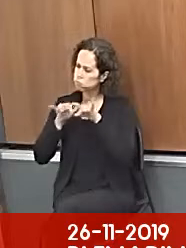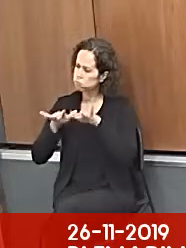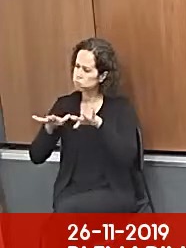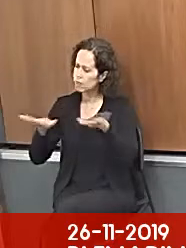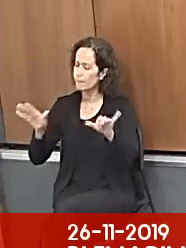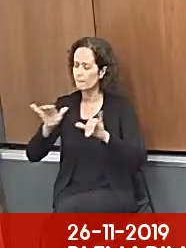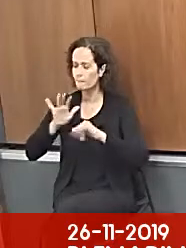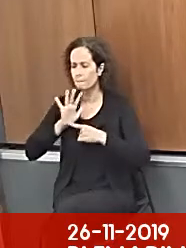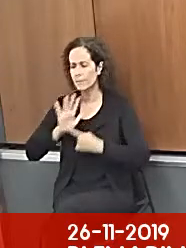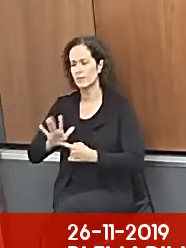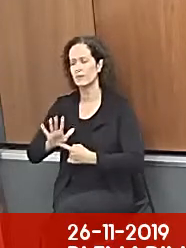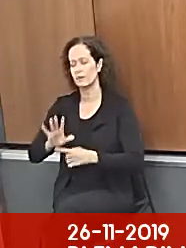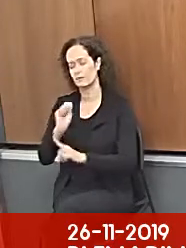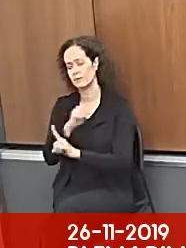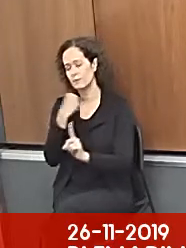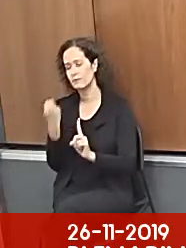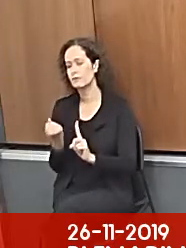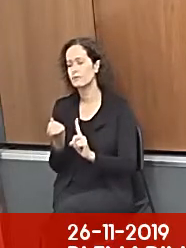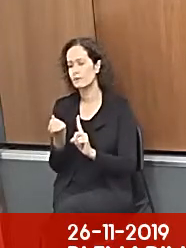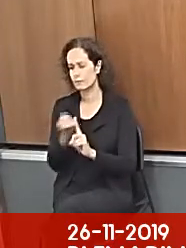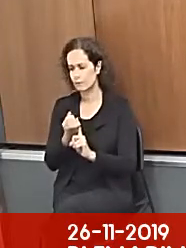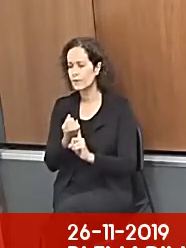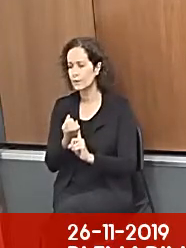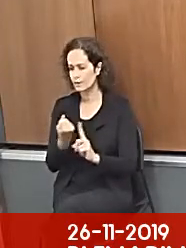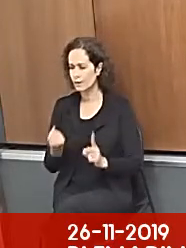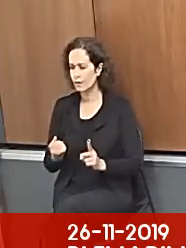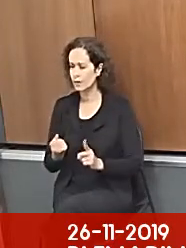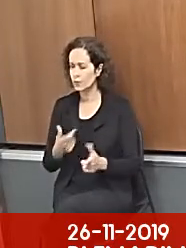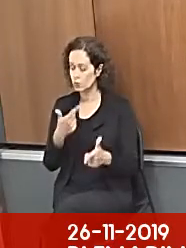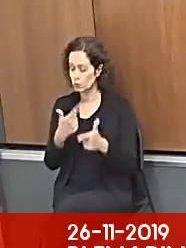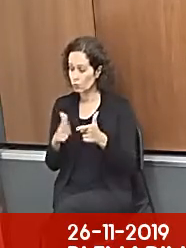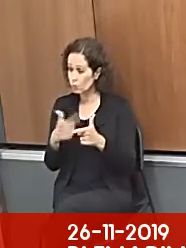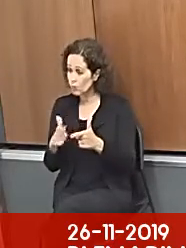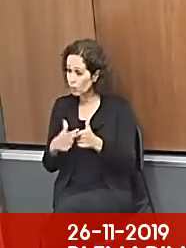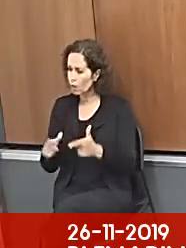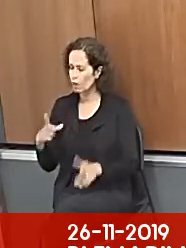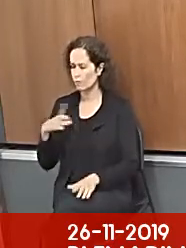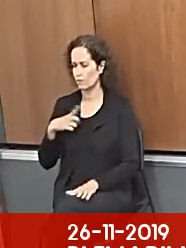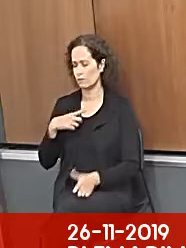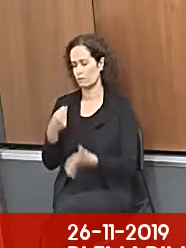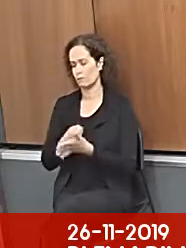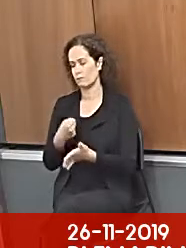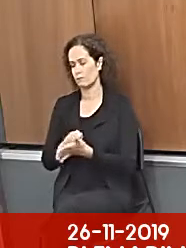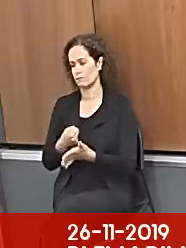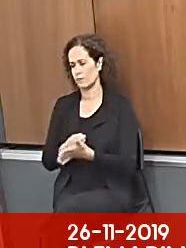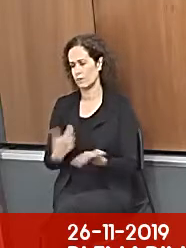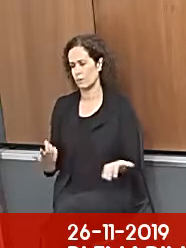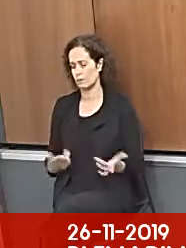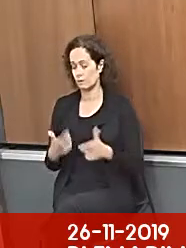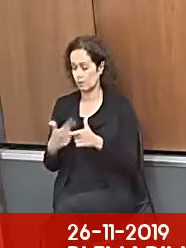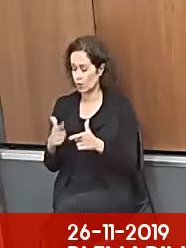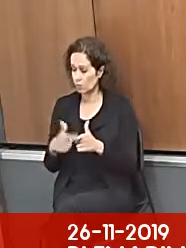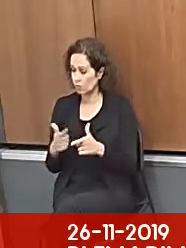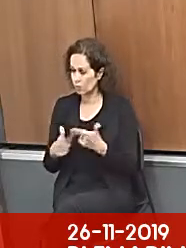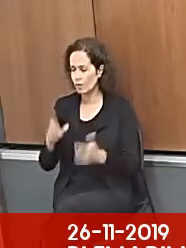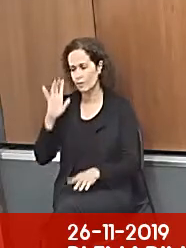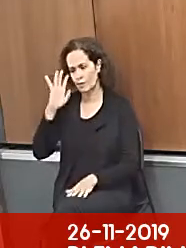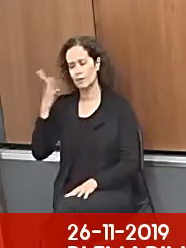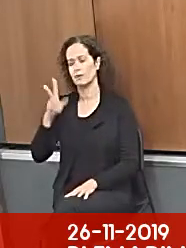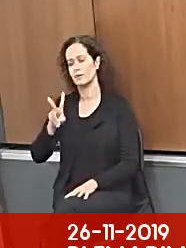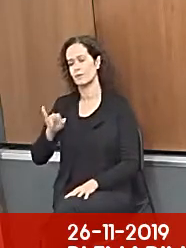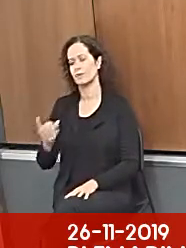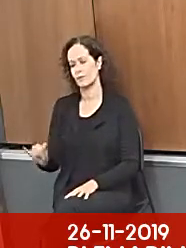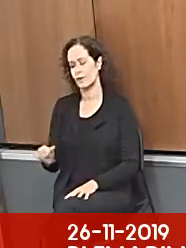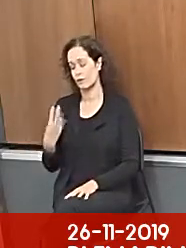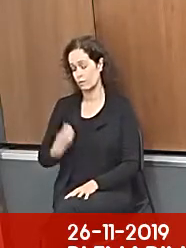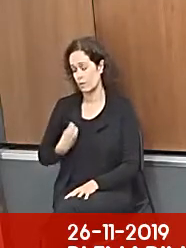estamos mostrando para a sociedade esse problema que nós enfrentamos. E o problema será resolvido